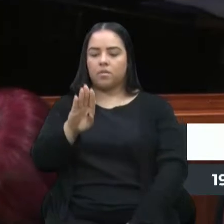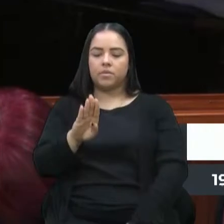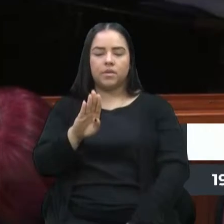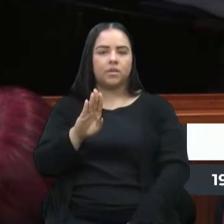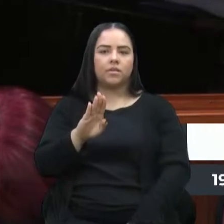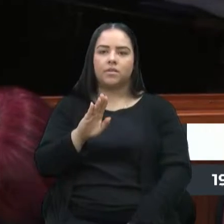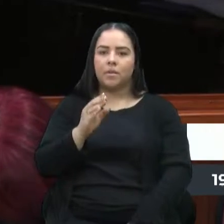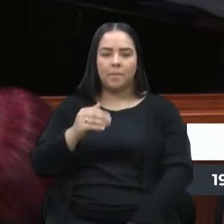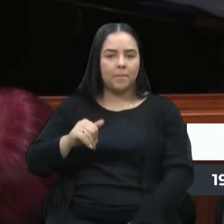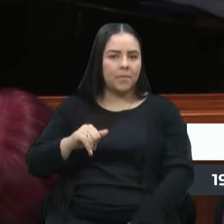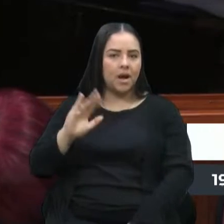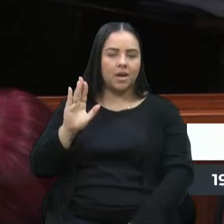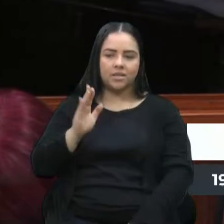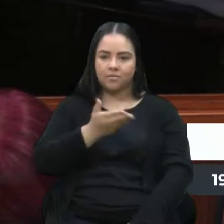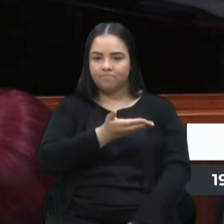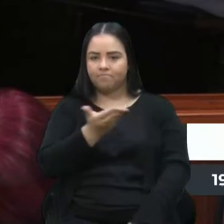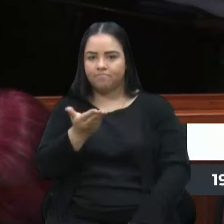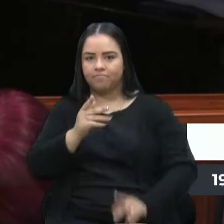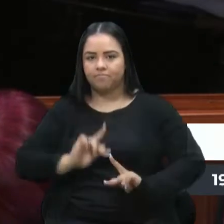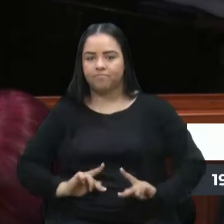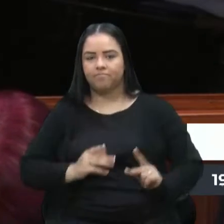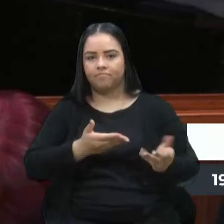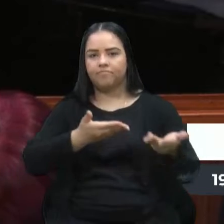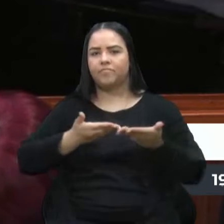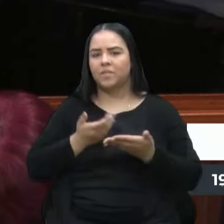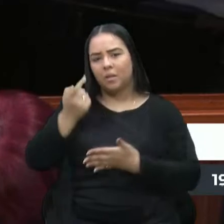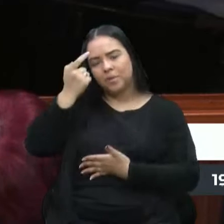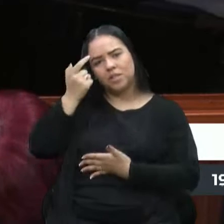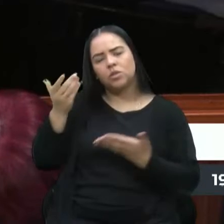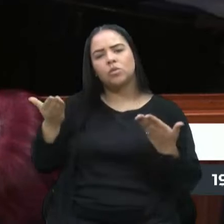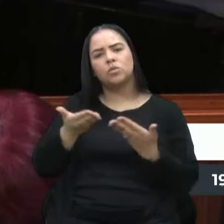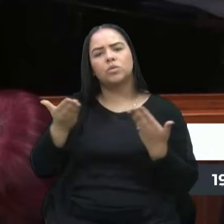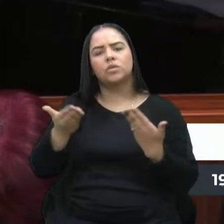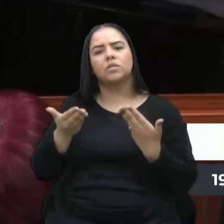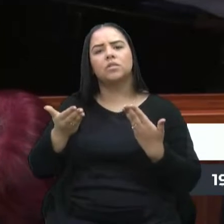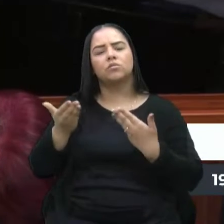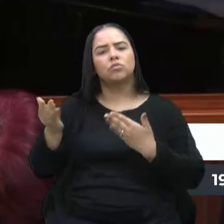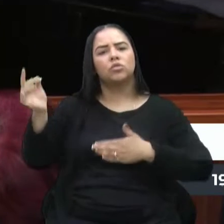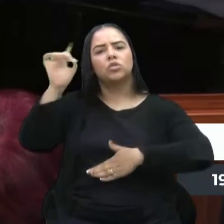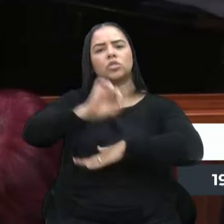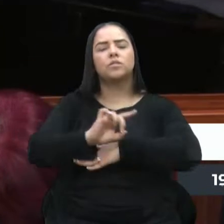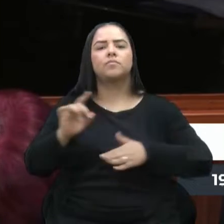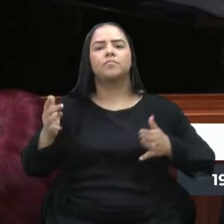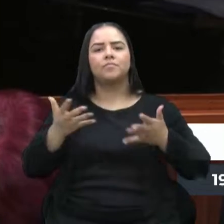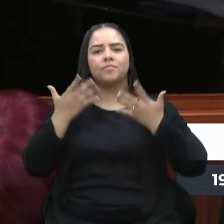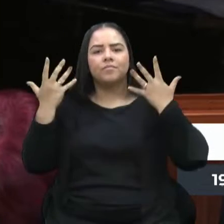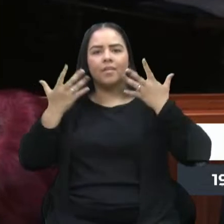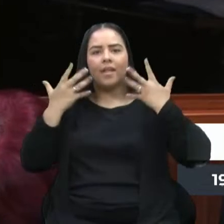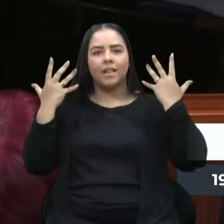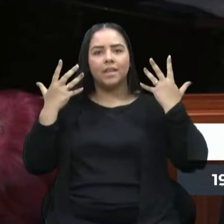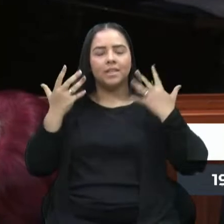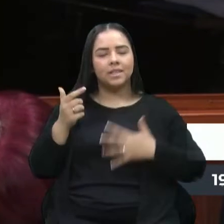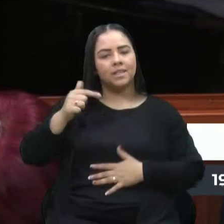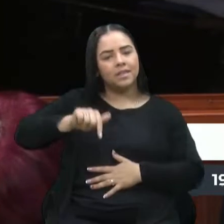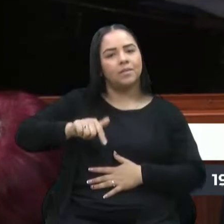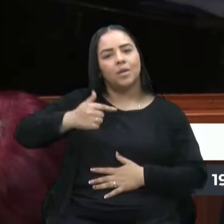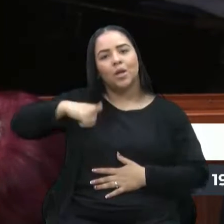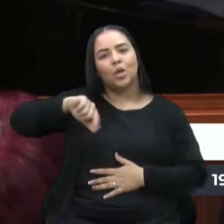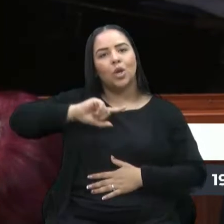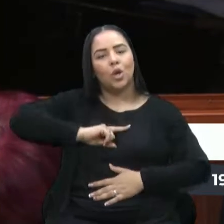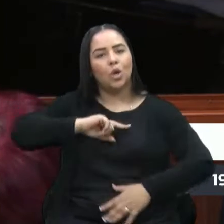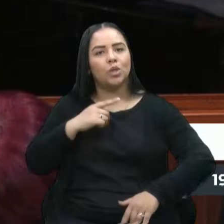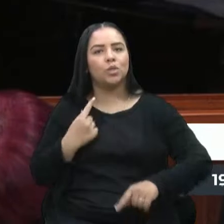visitantes eu penso que hoje é um dia de um dia de alegria para o nosso Parlamento né